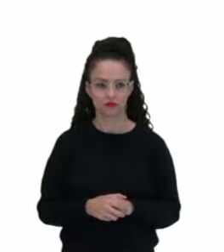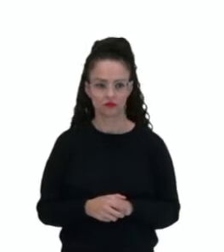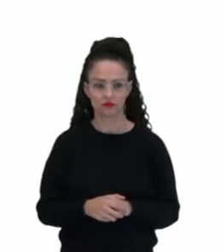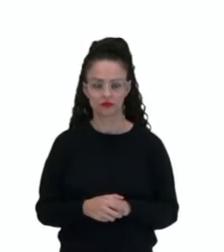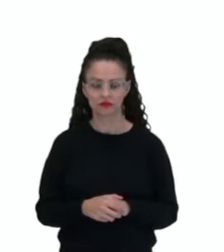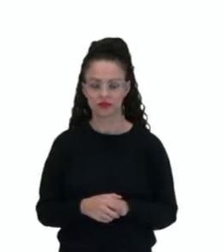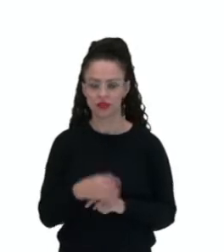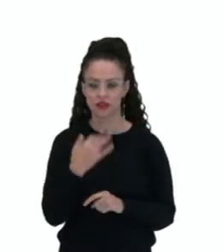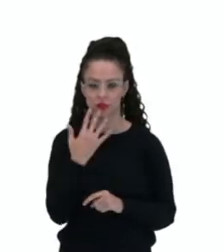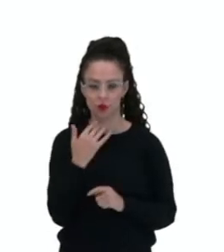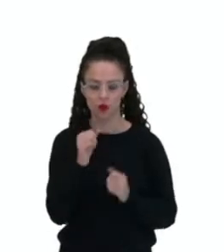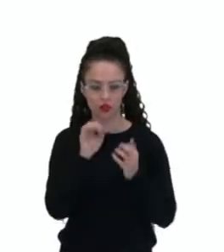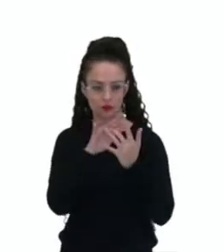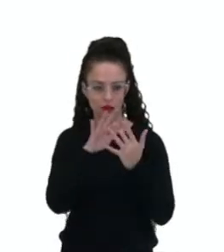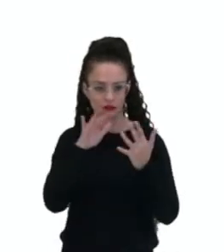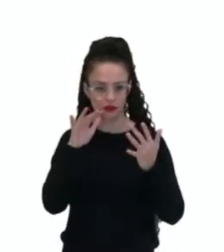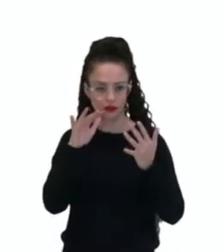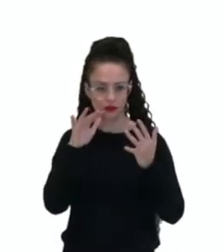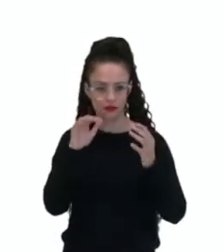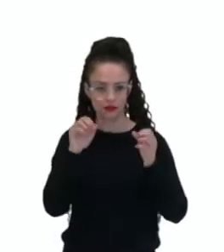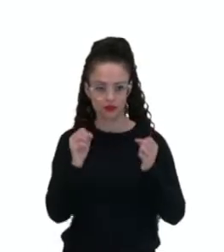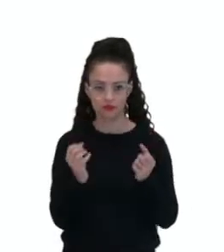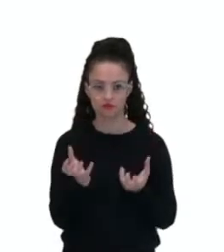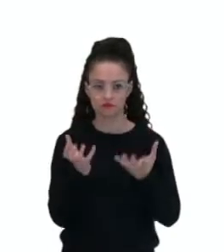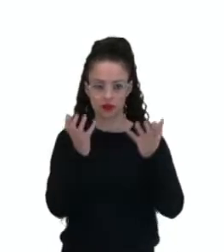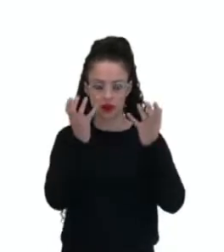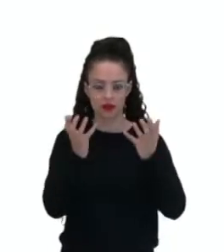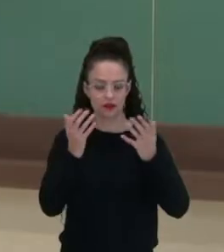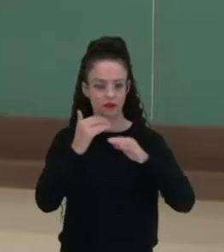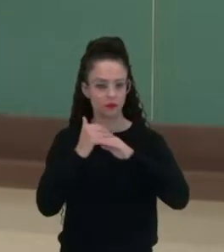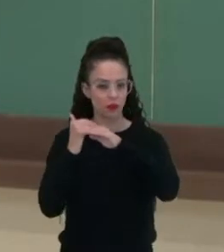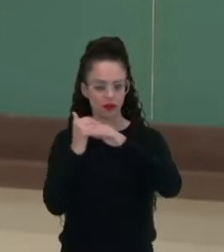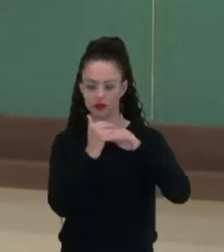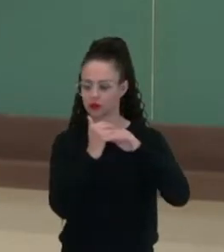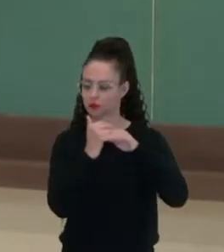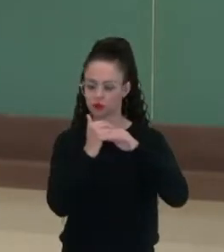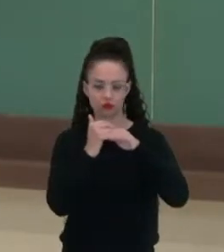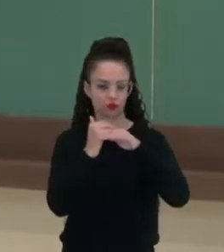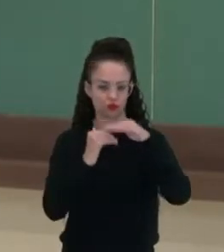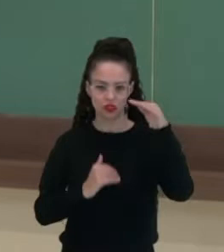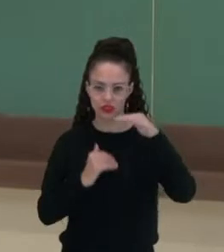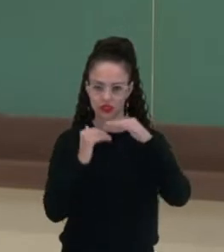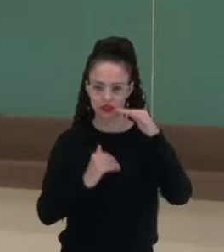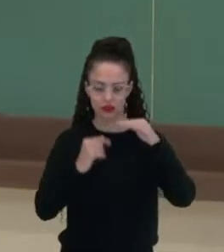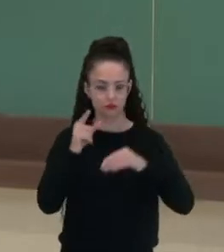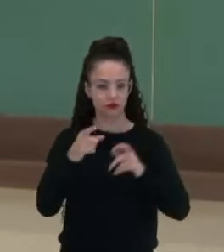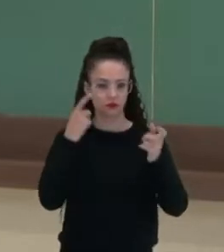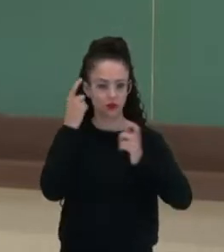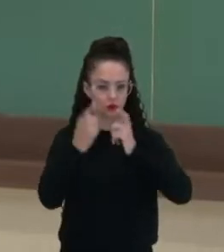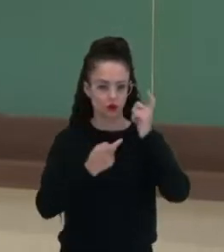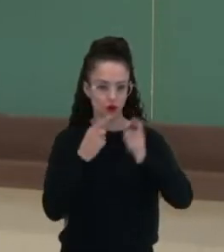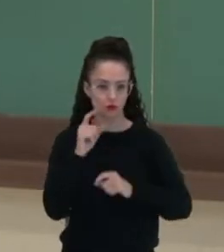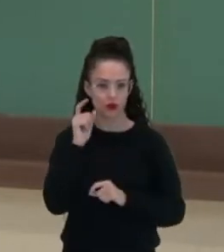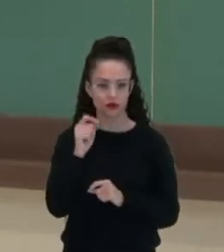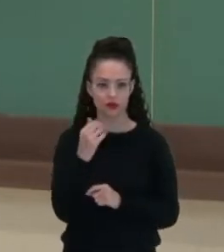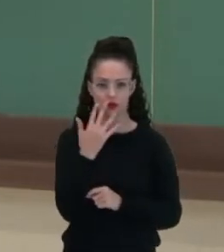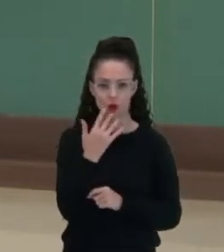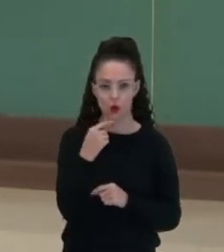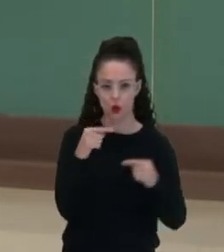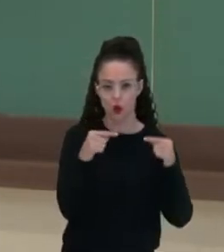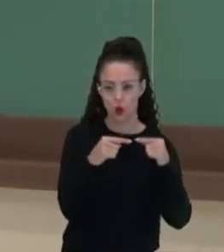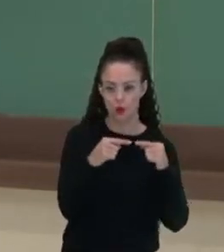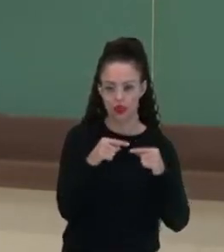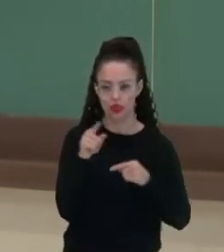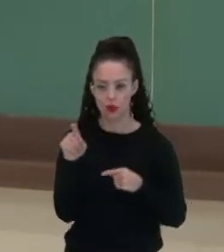As cores brilhantes e alegres, né, fora dos padrões, então não está preocupado, né, em ter uma cor que combine